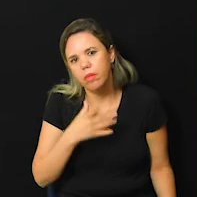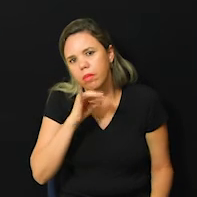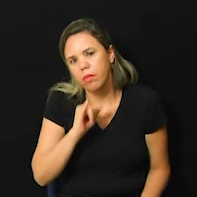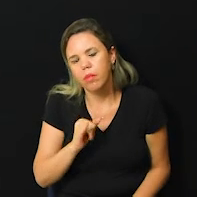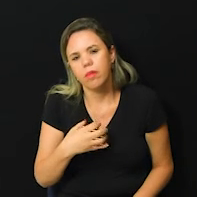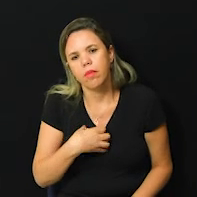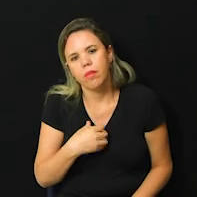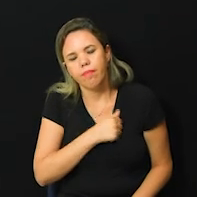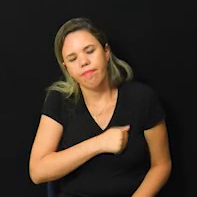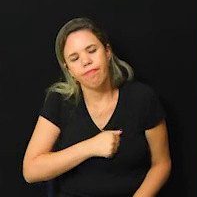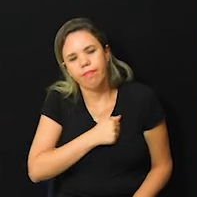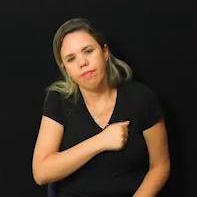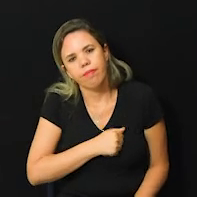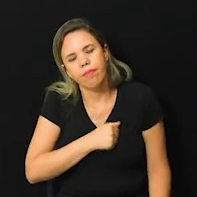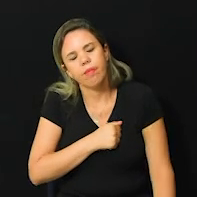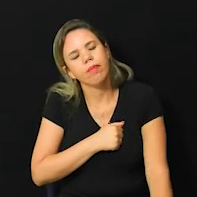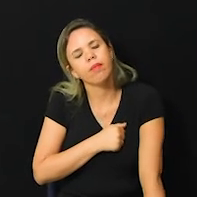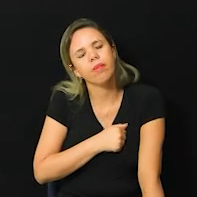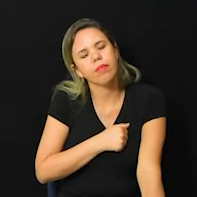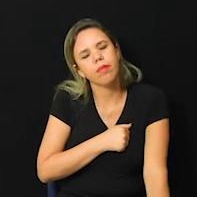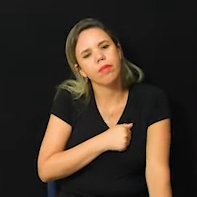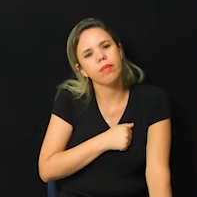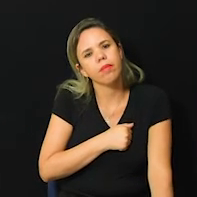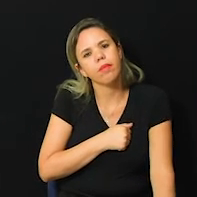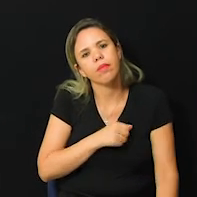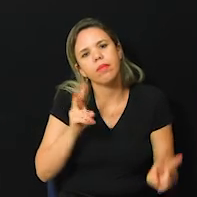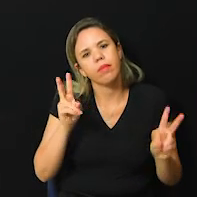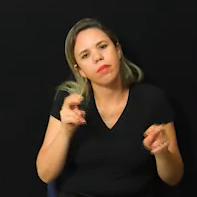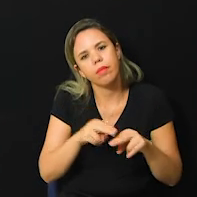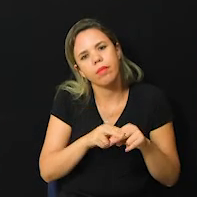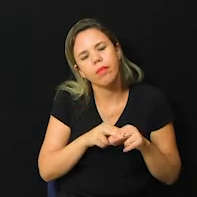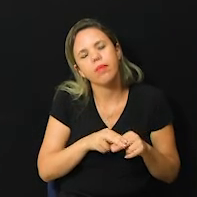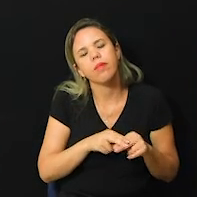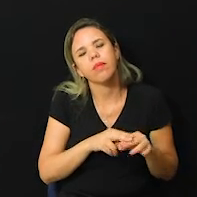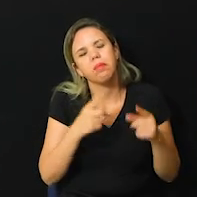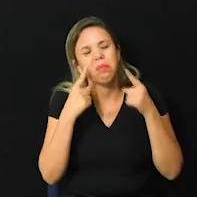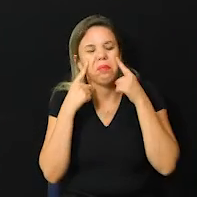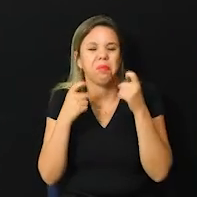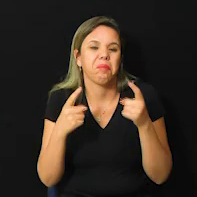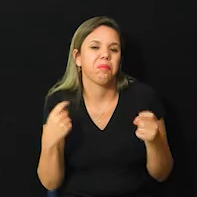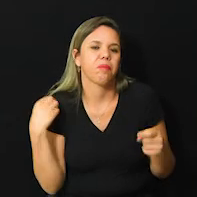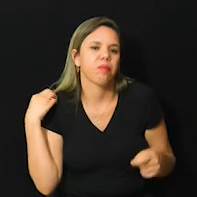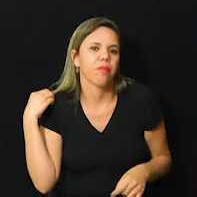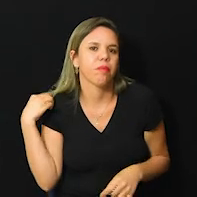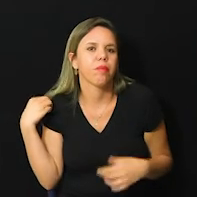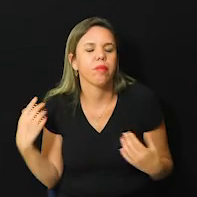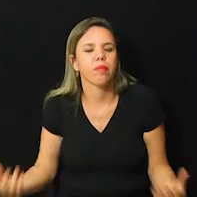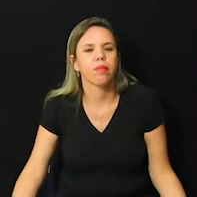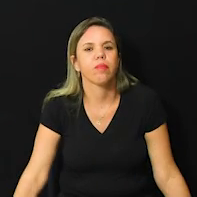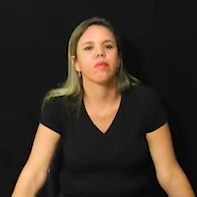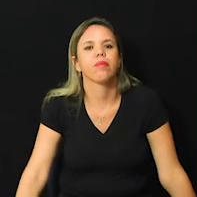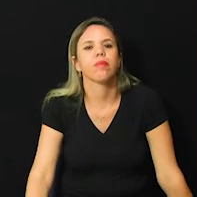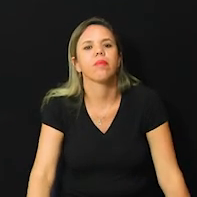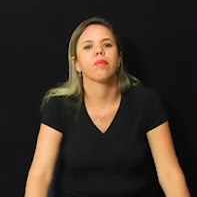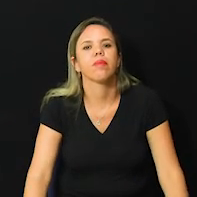meu pai sente muita falta é Nesse quesito chora